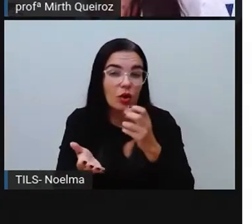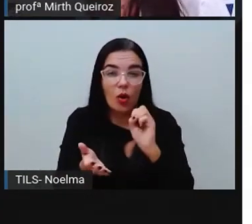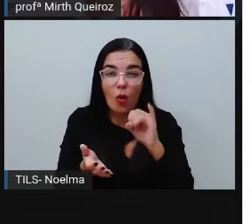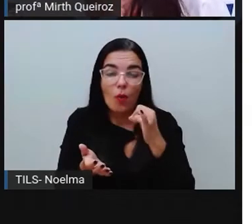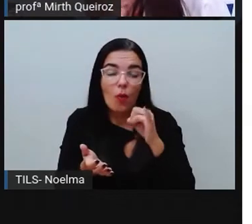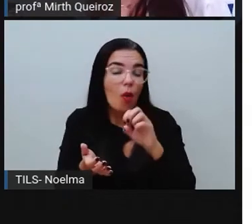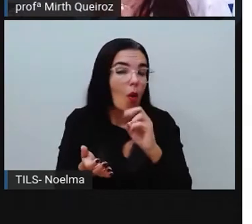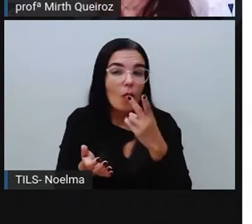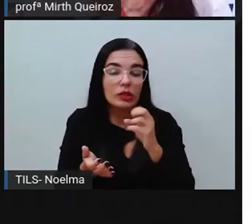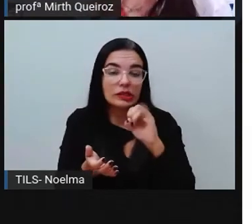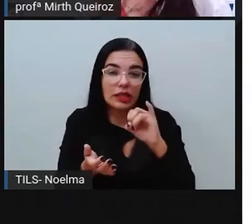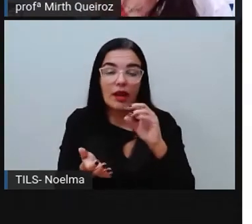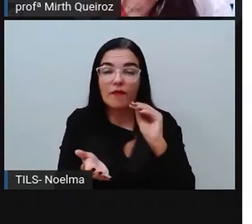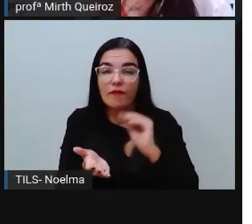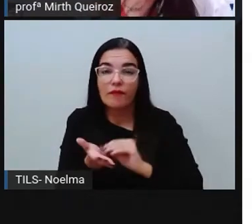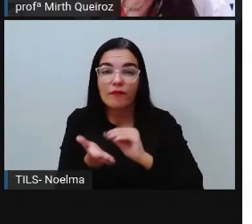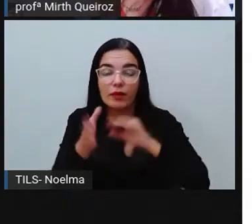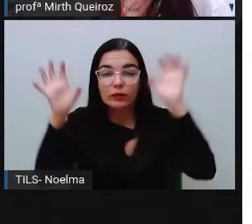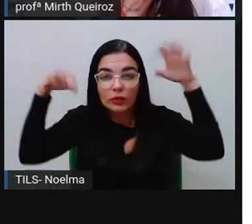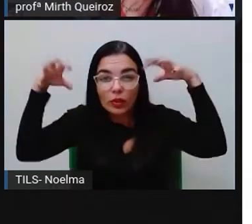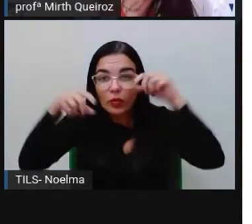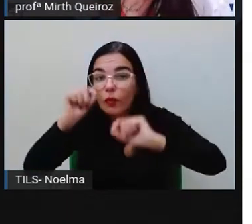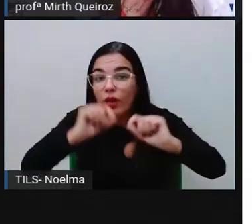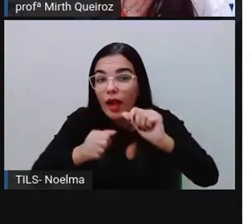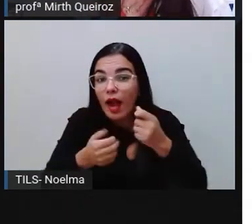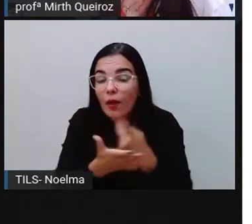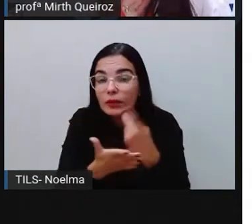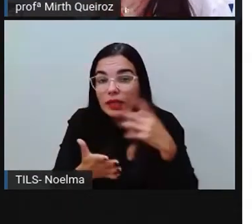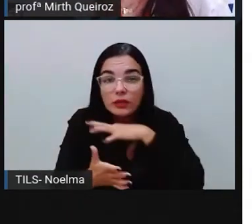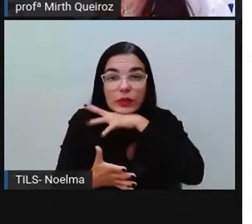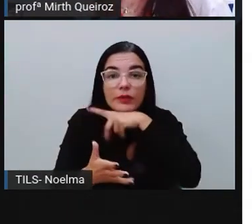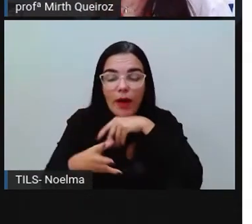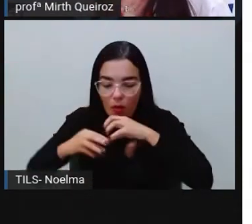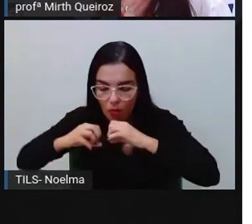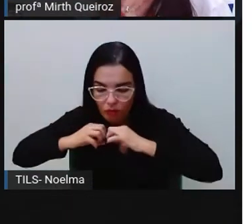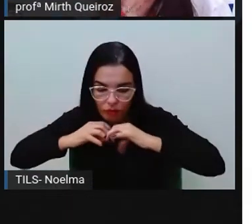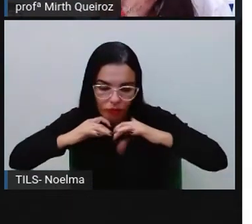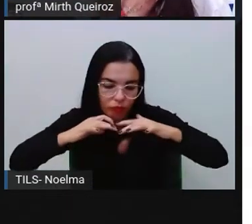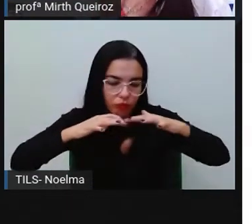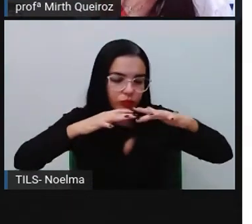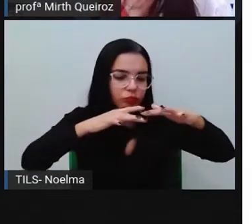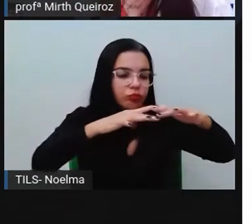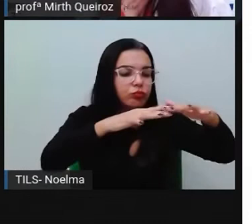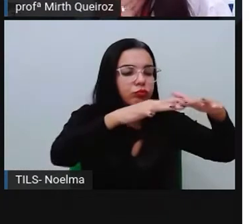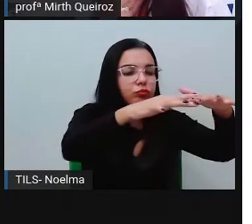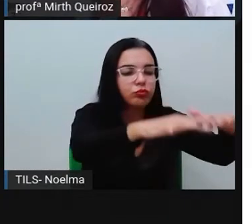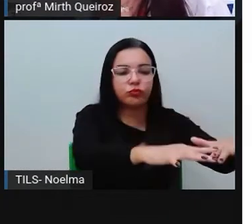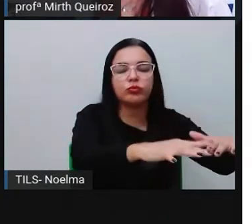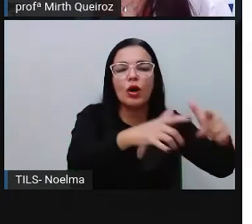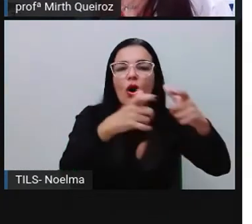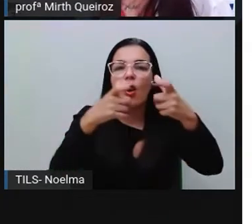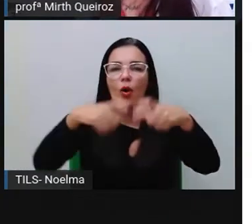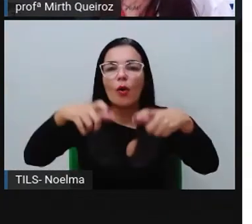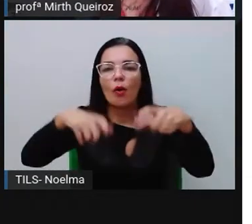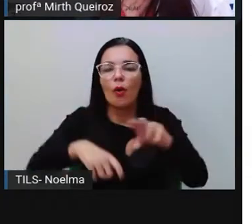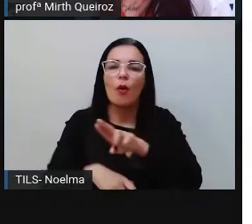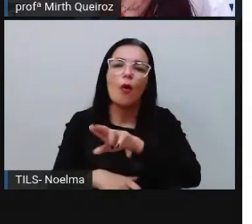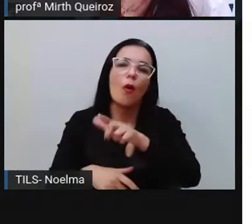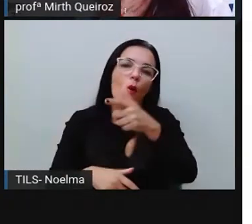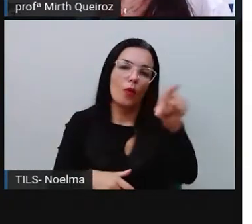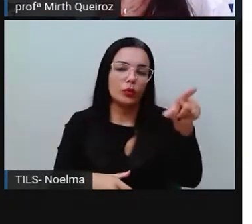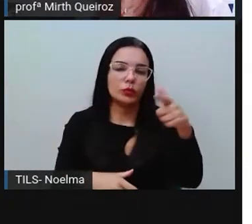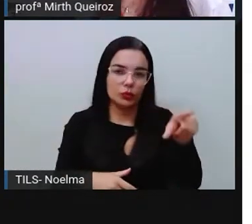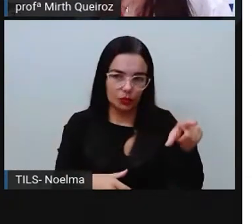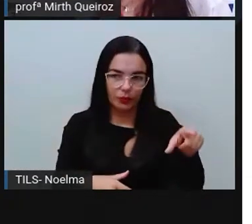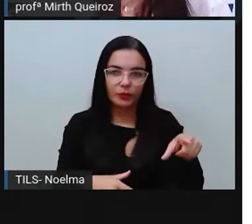para locais onde a umidade seja mais alta, né? Há maior incidência